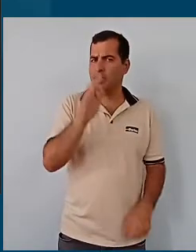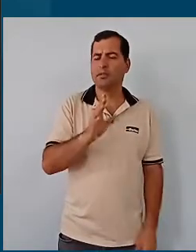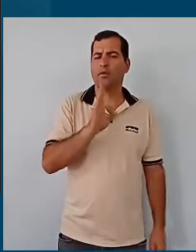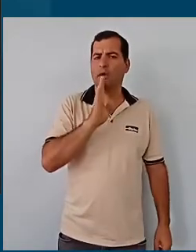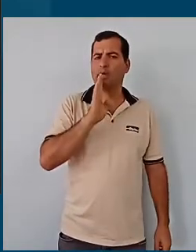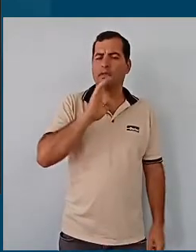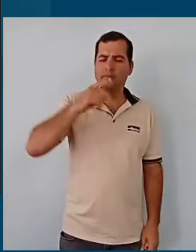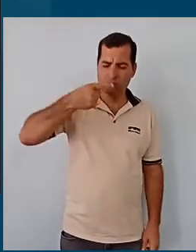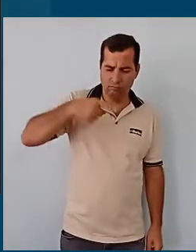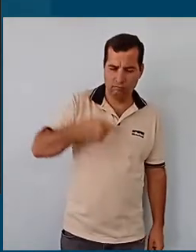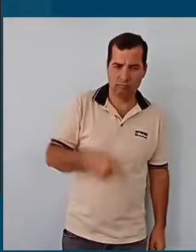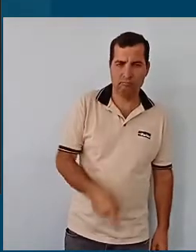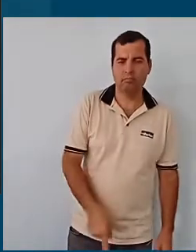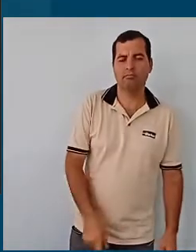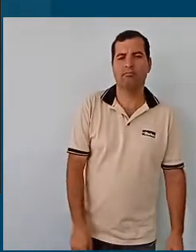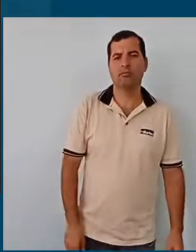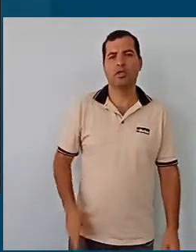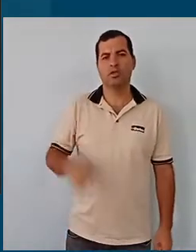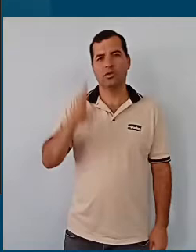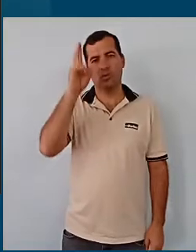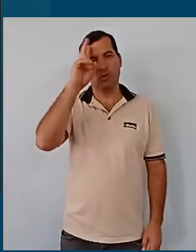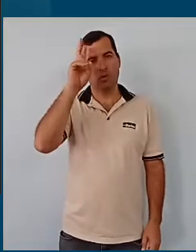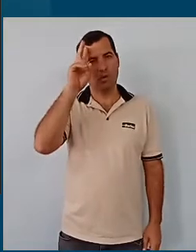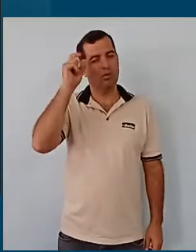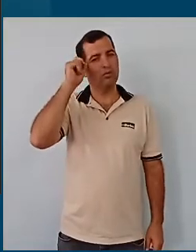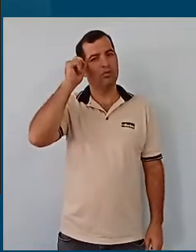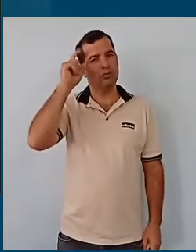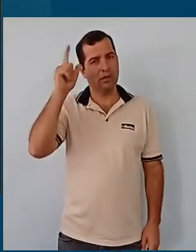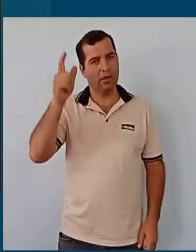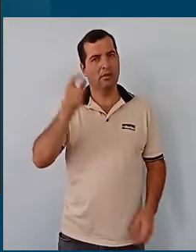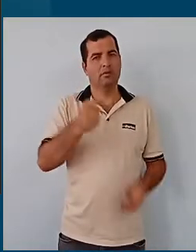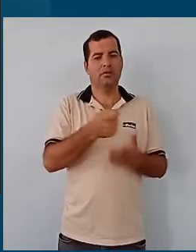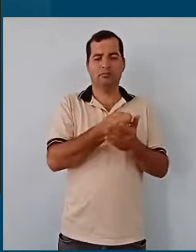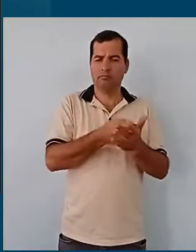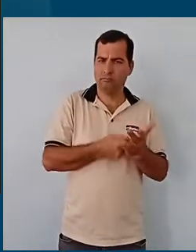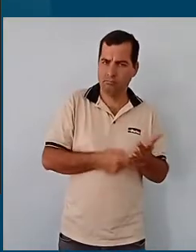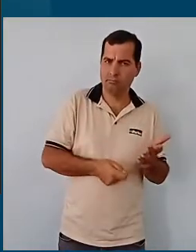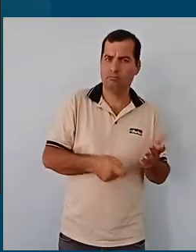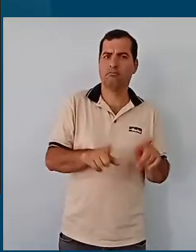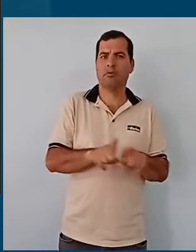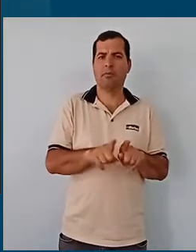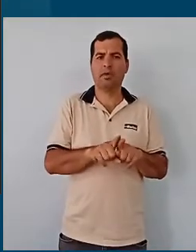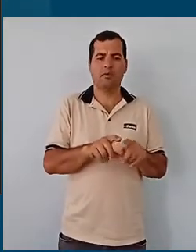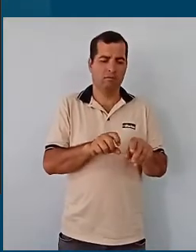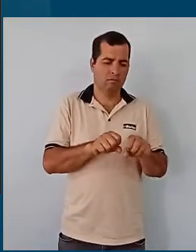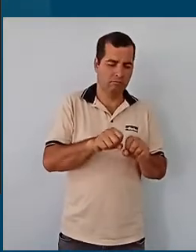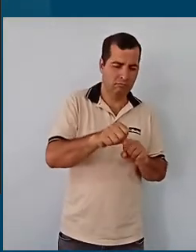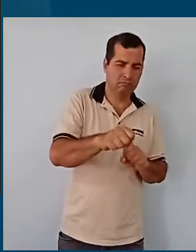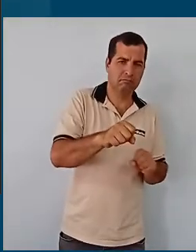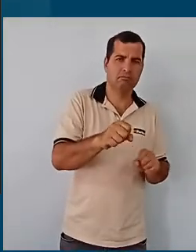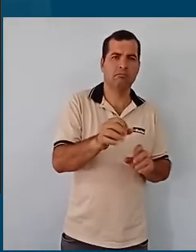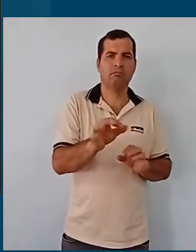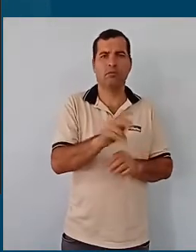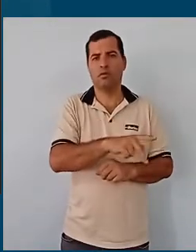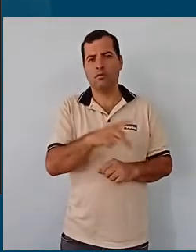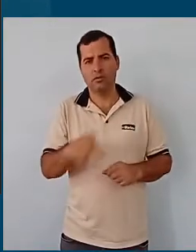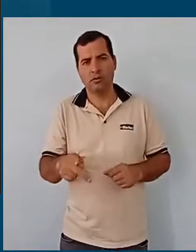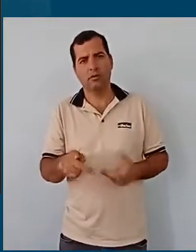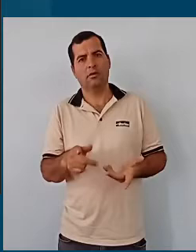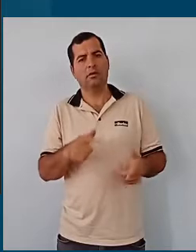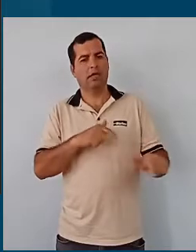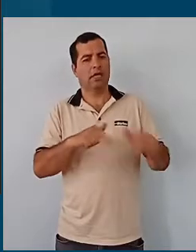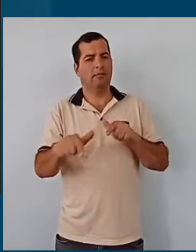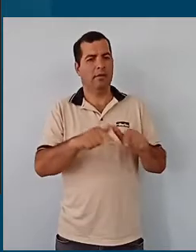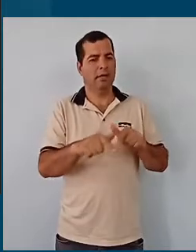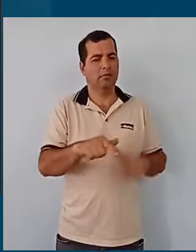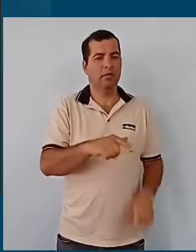teoria histórico-cultural, aquisição da escrita, formação de professores, práticas educativas envolvendo